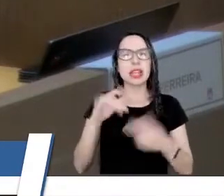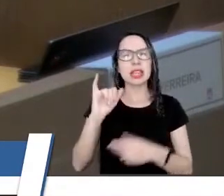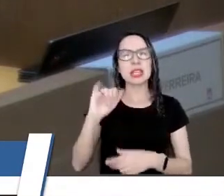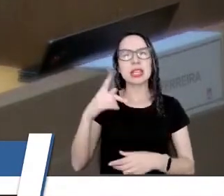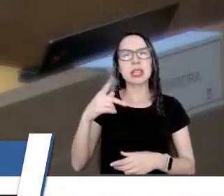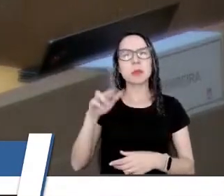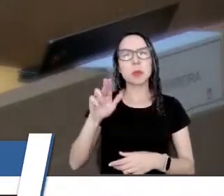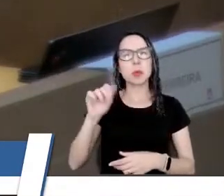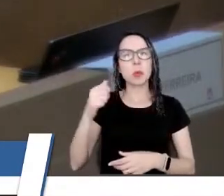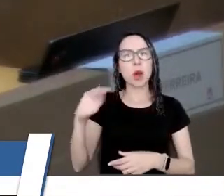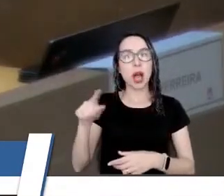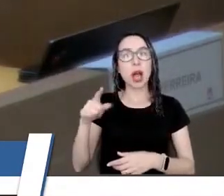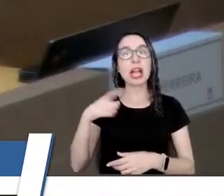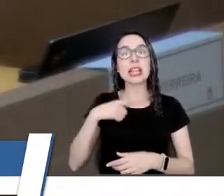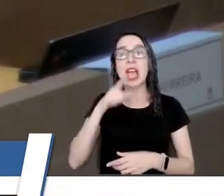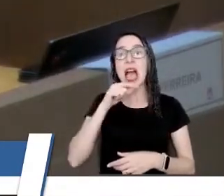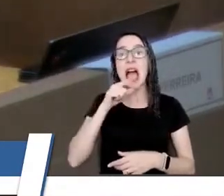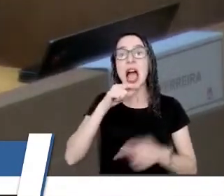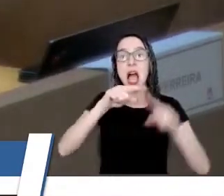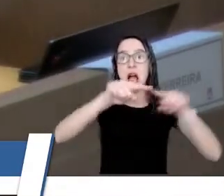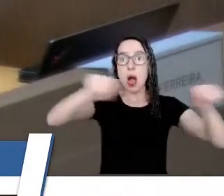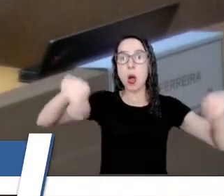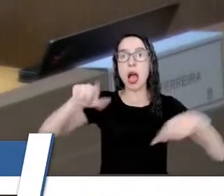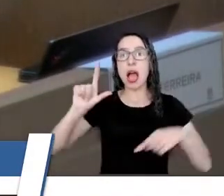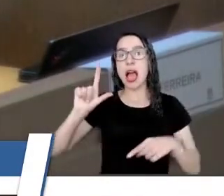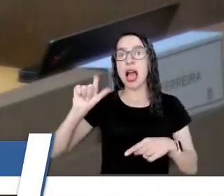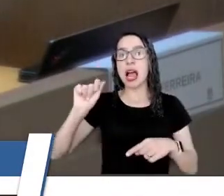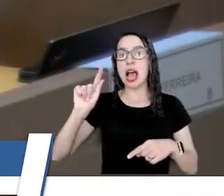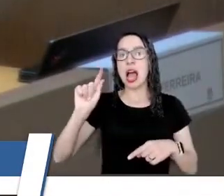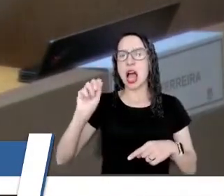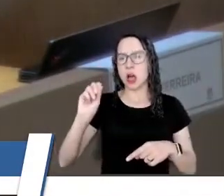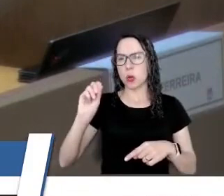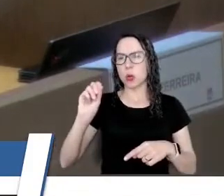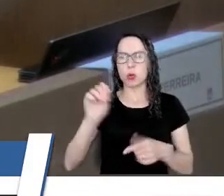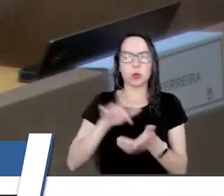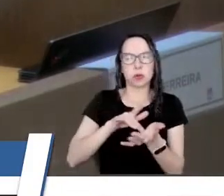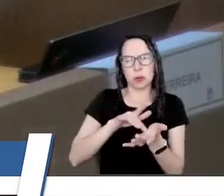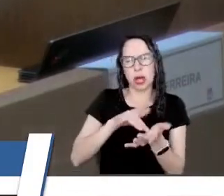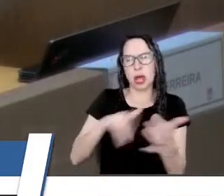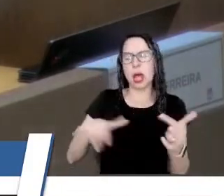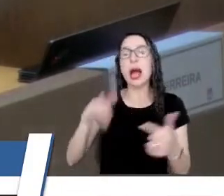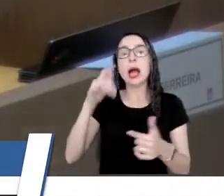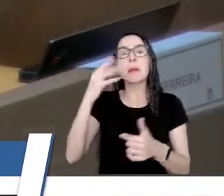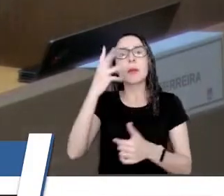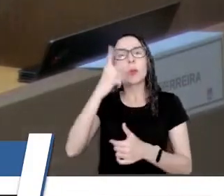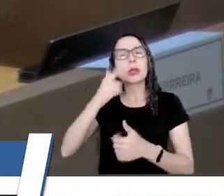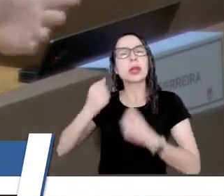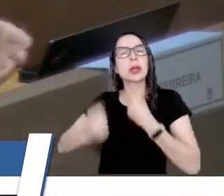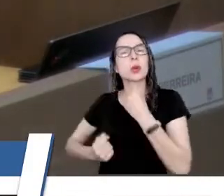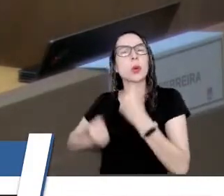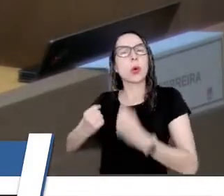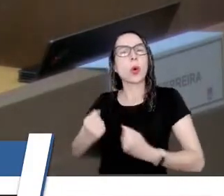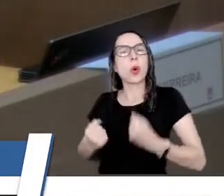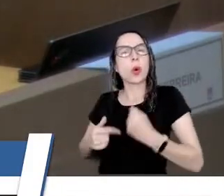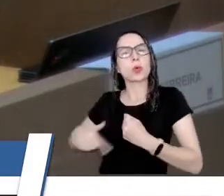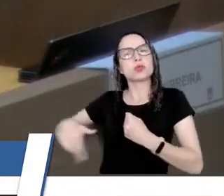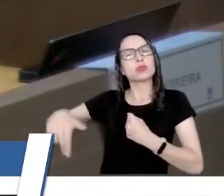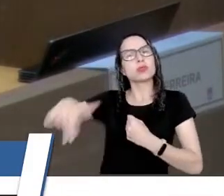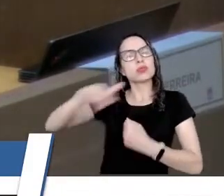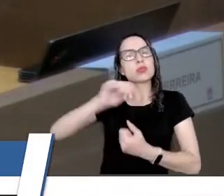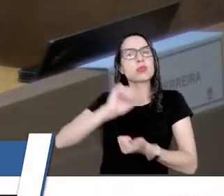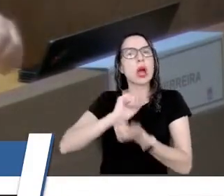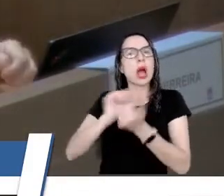que tem um lago artificial, muito bonito, as pessoas correm em volta do lago e fazem atividades físicas,